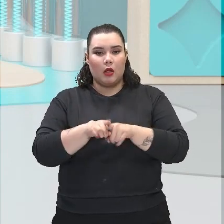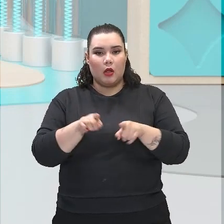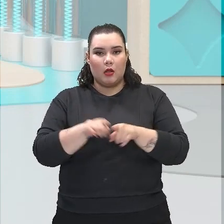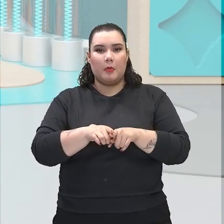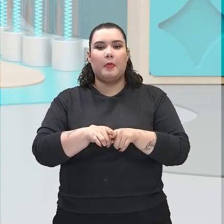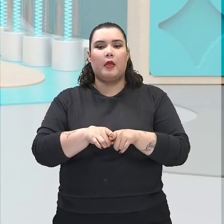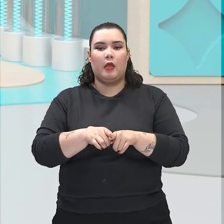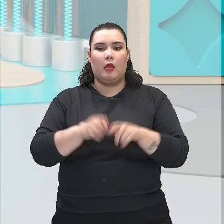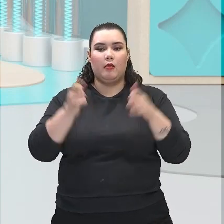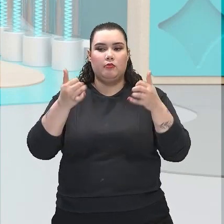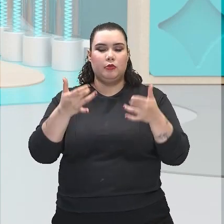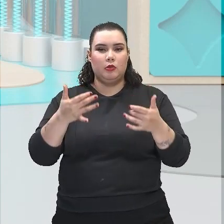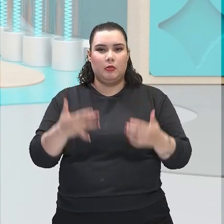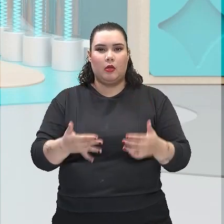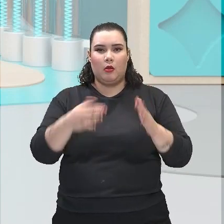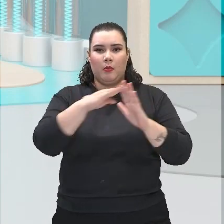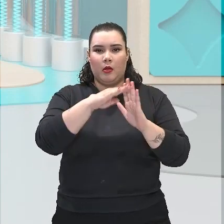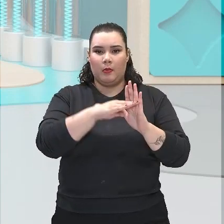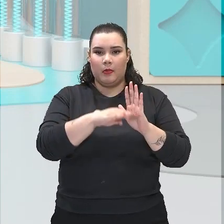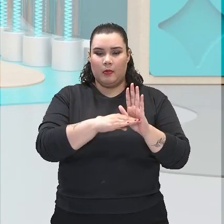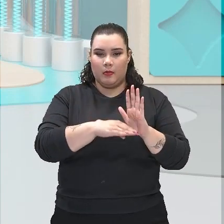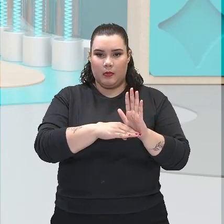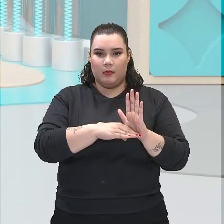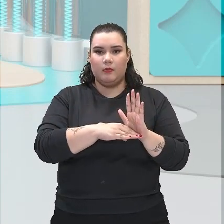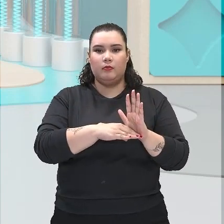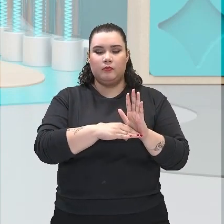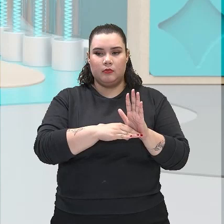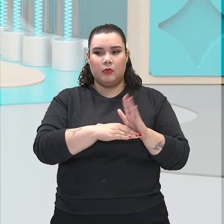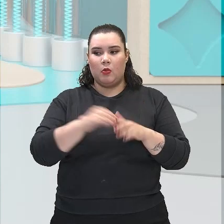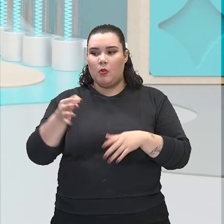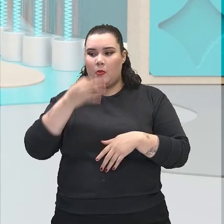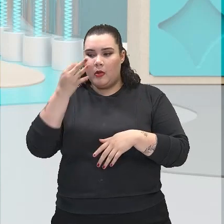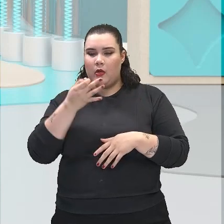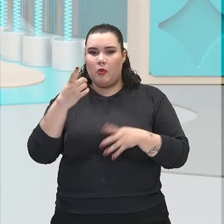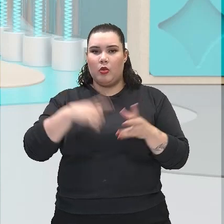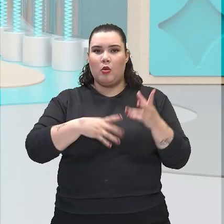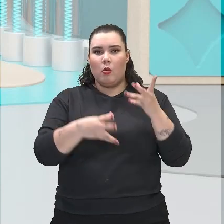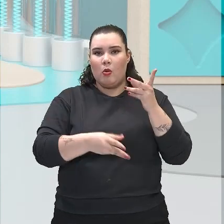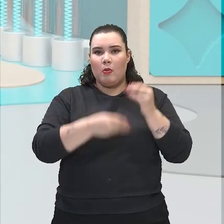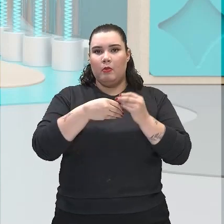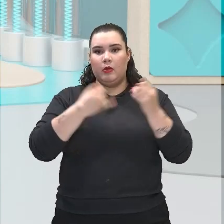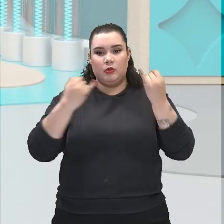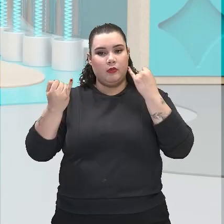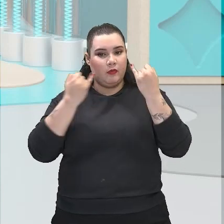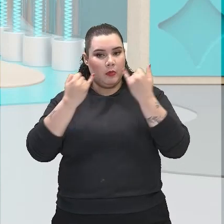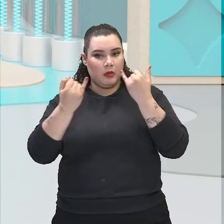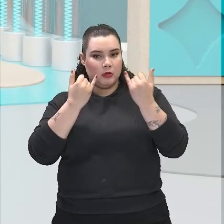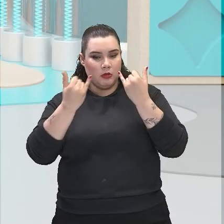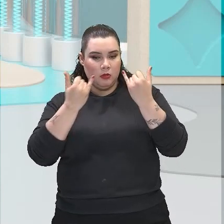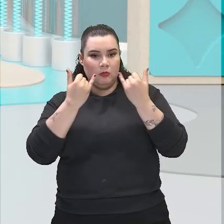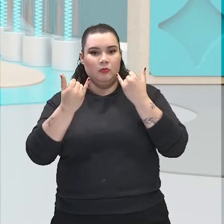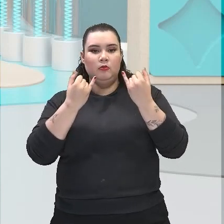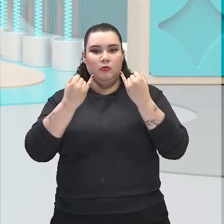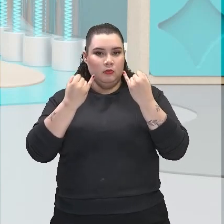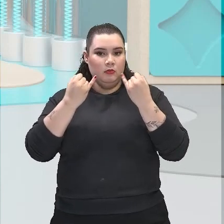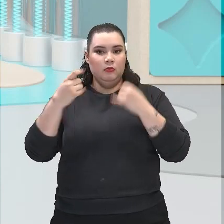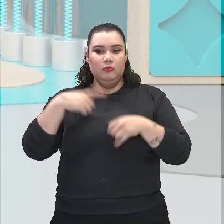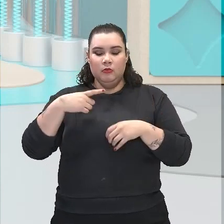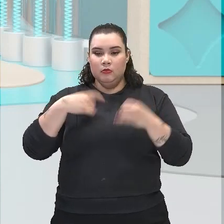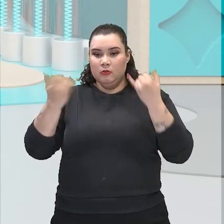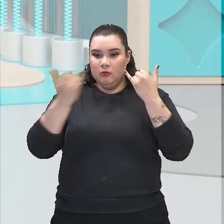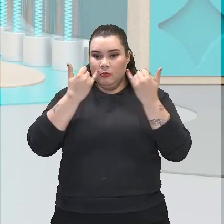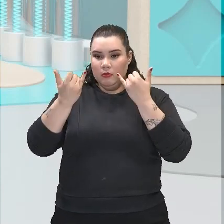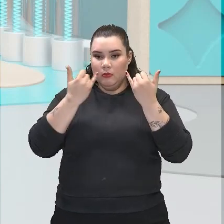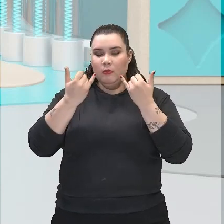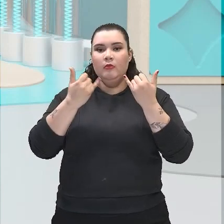que foram apresentados. Então, ponto de vista e argumento são ali os elementos essenciais de um